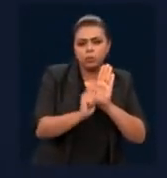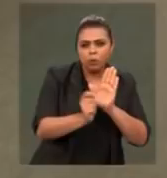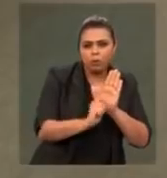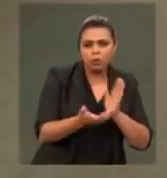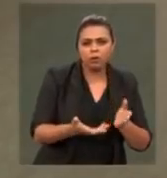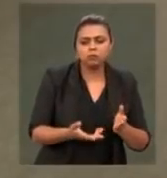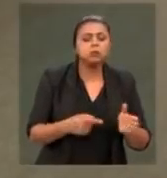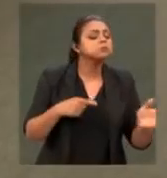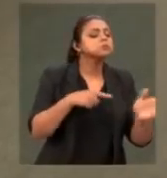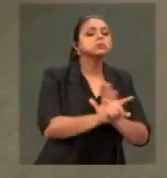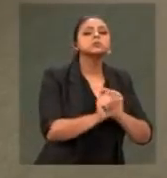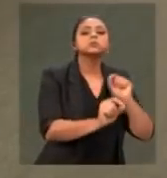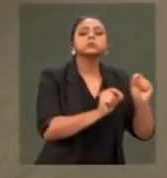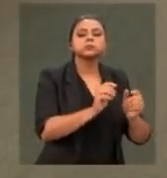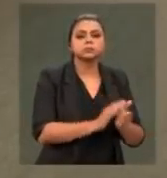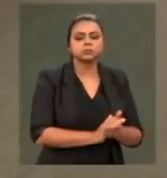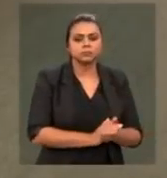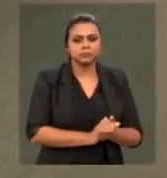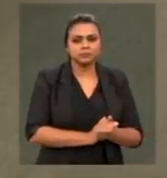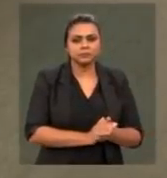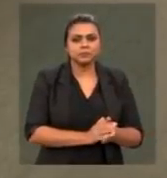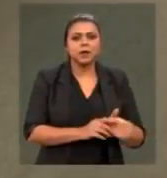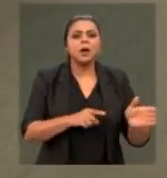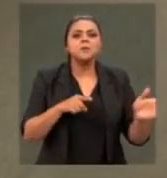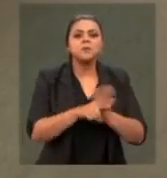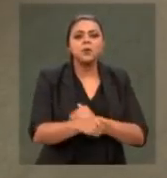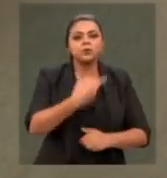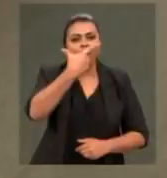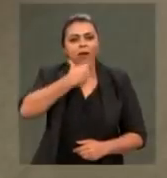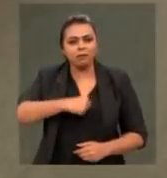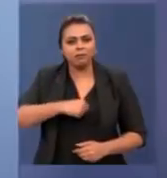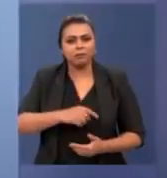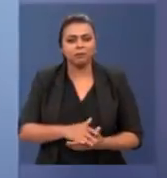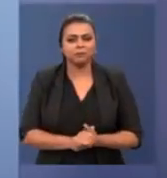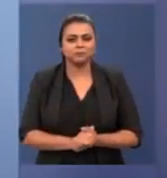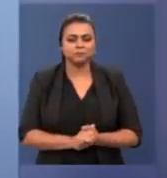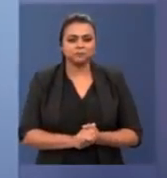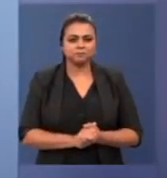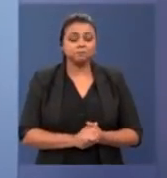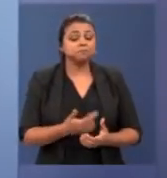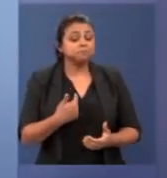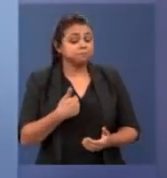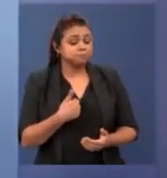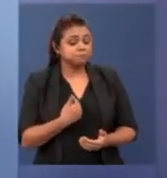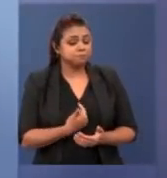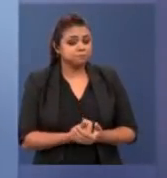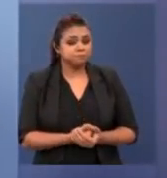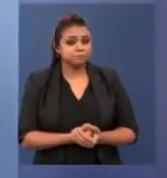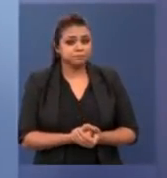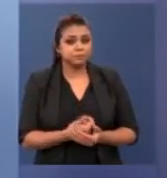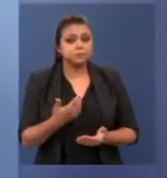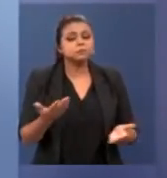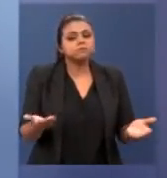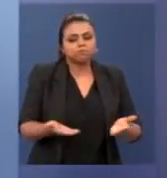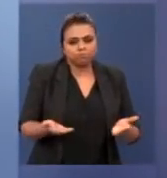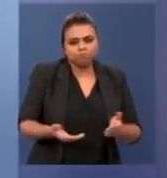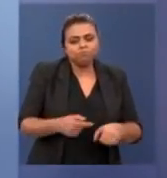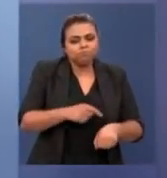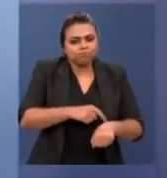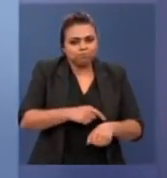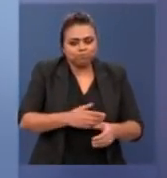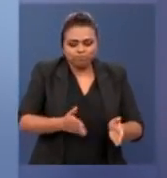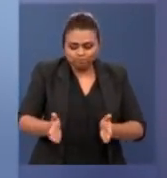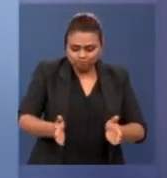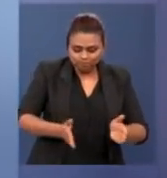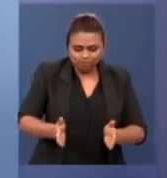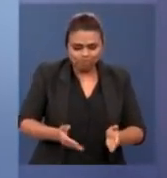para quem vai a pergunta vai para ali delmo favor nós estamos vivendo uma